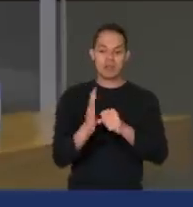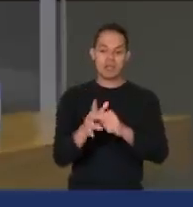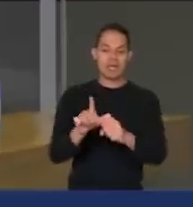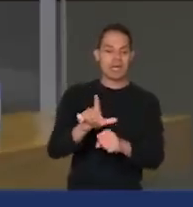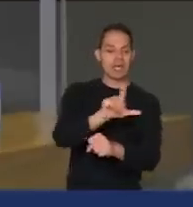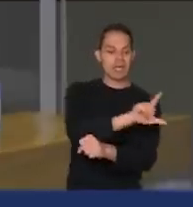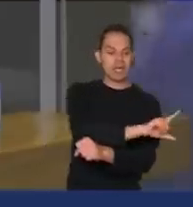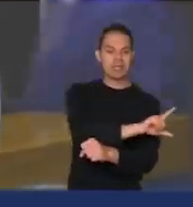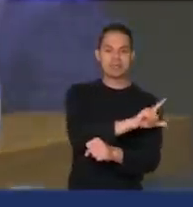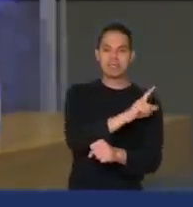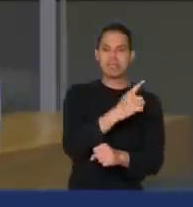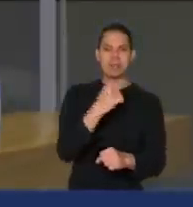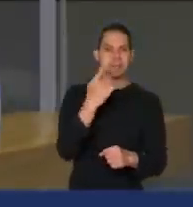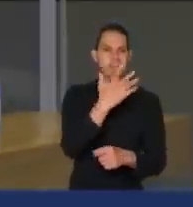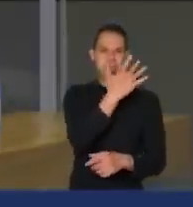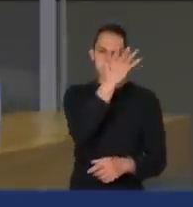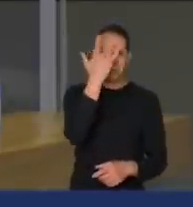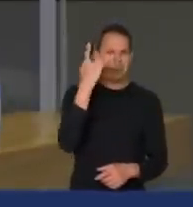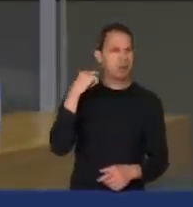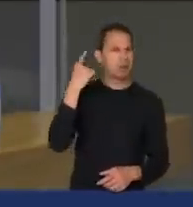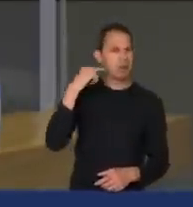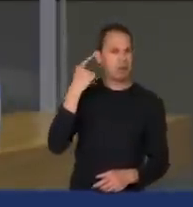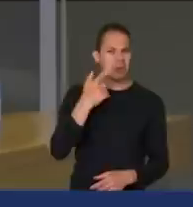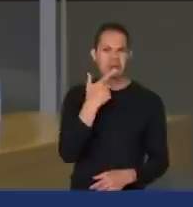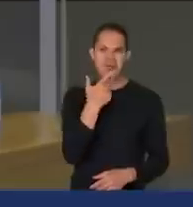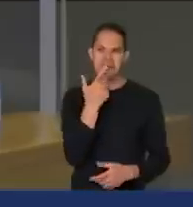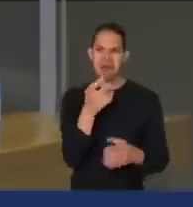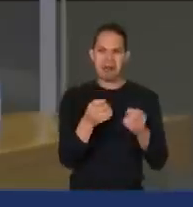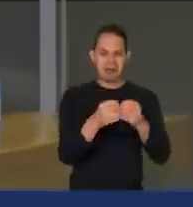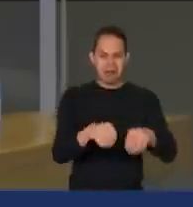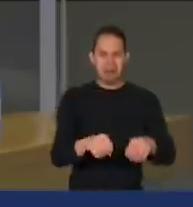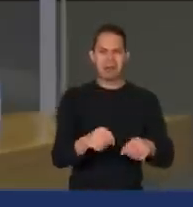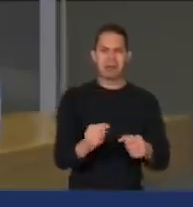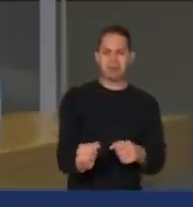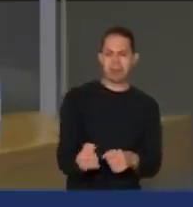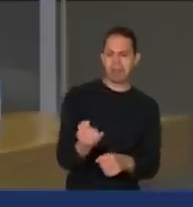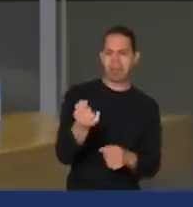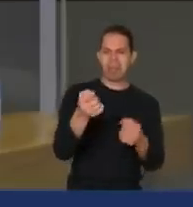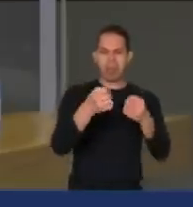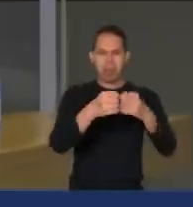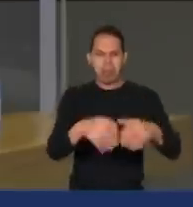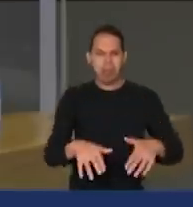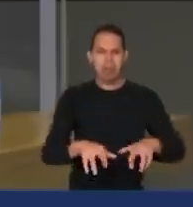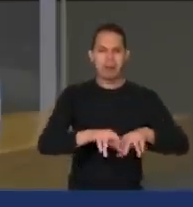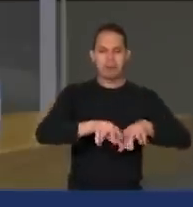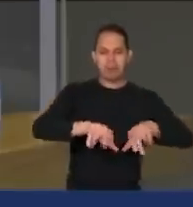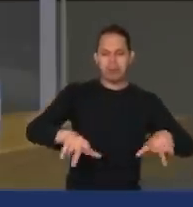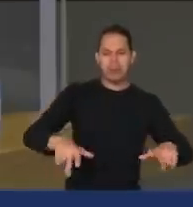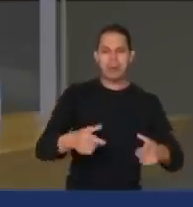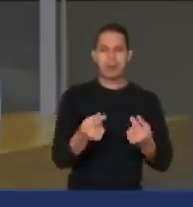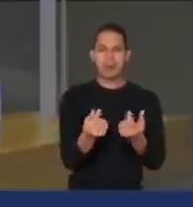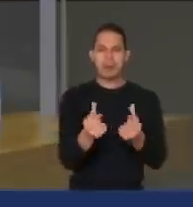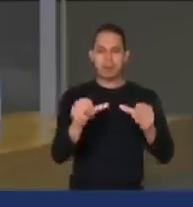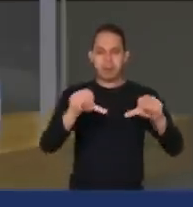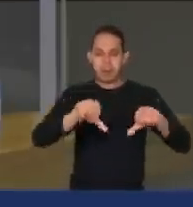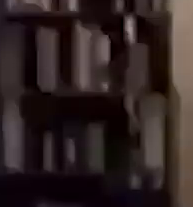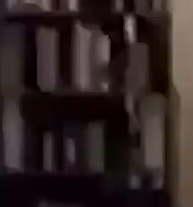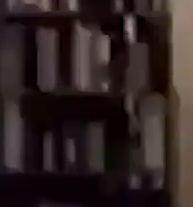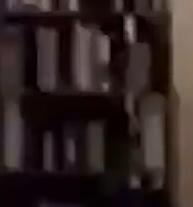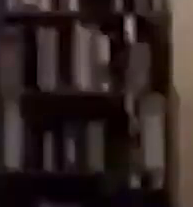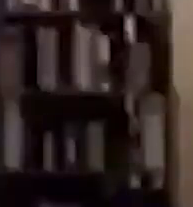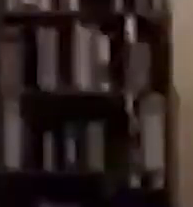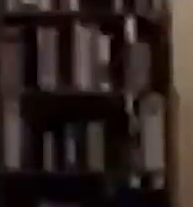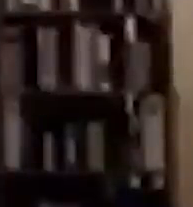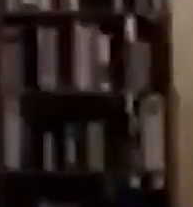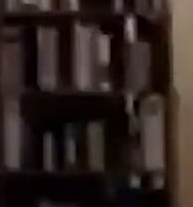camisa de força quem dizia que derrocada econômica com inflação ia vir, que com a queda nos preços, com a queda na demanda não ia ter inflação. Vou